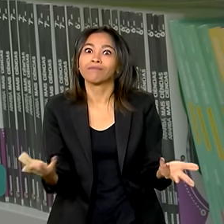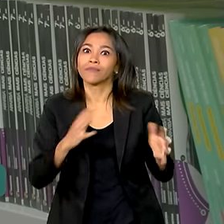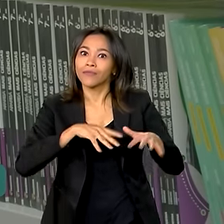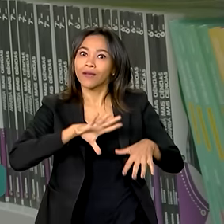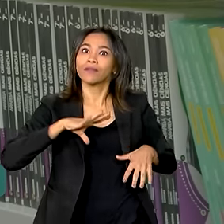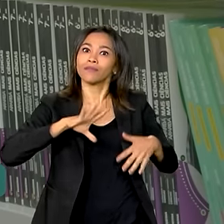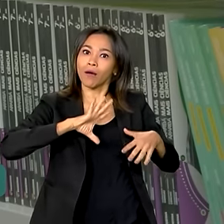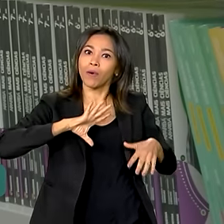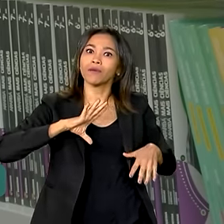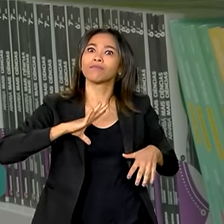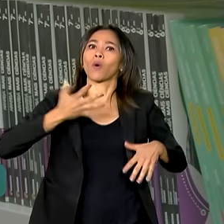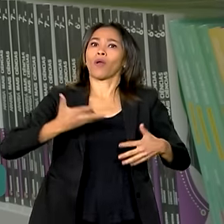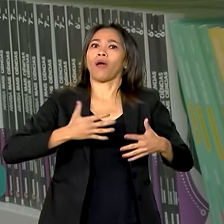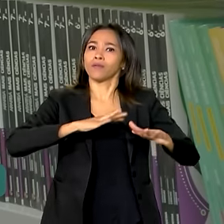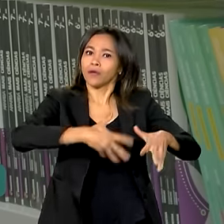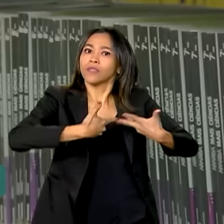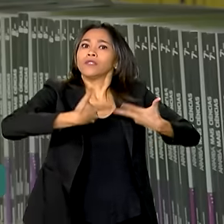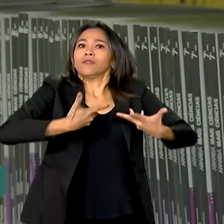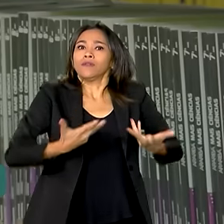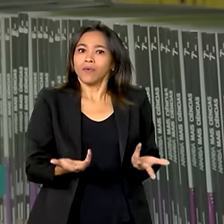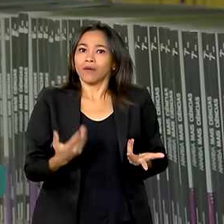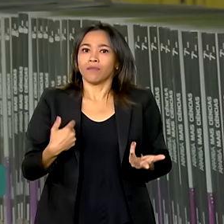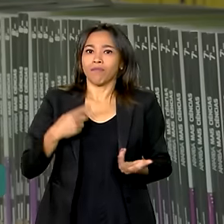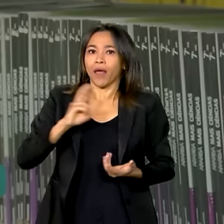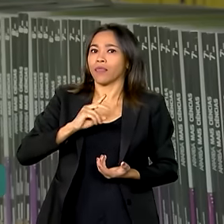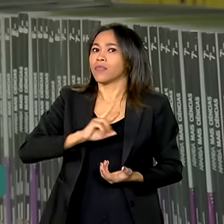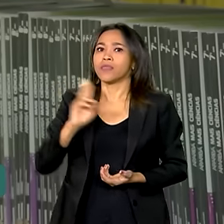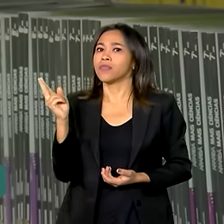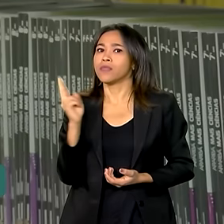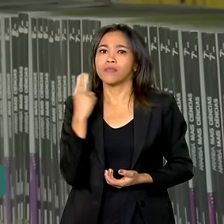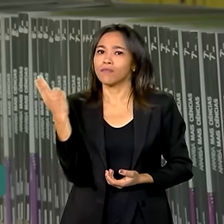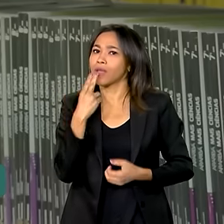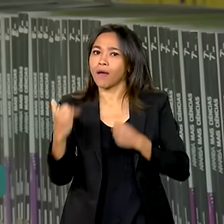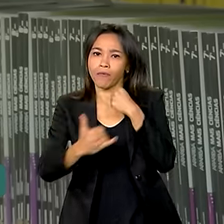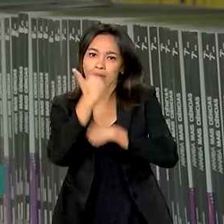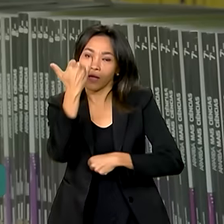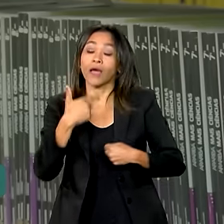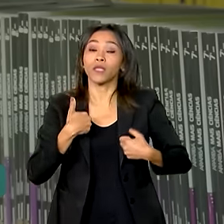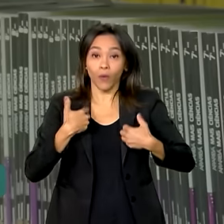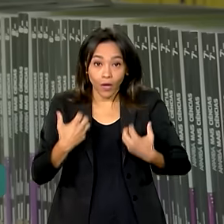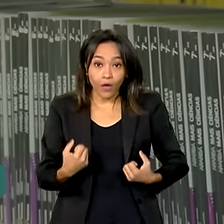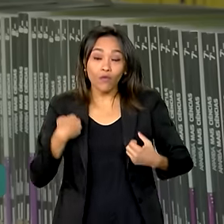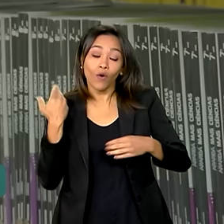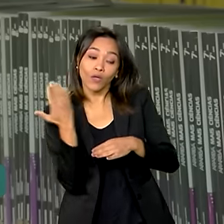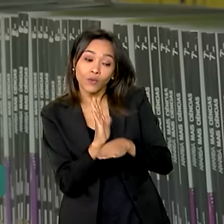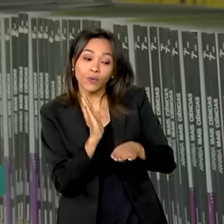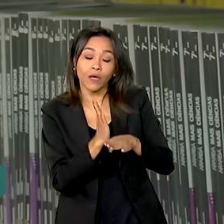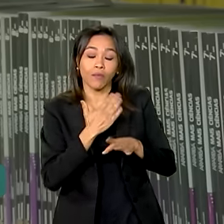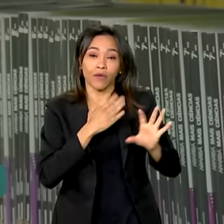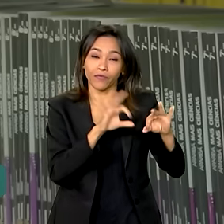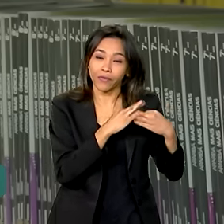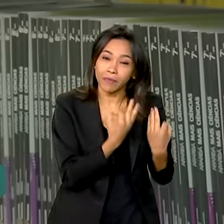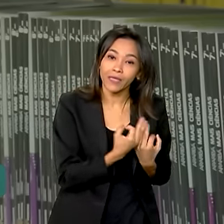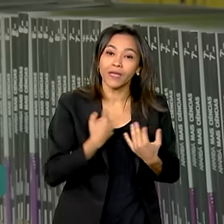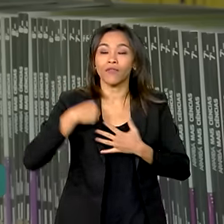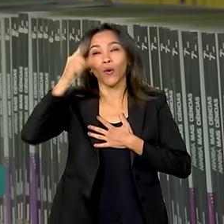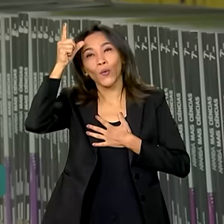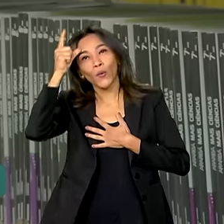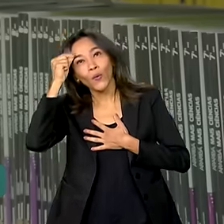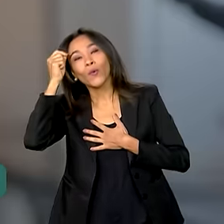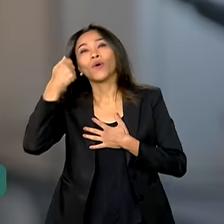mais de vir para a escola, dá um incentivo para você não faltar. Eu vou conseguir ajudar minha família, vou conseguir descansar, né, com esse dinheiro, vou fazer